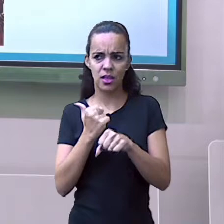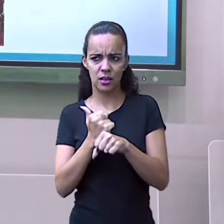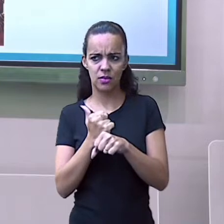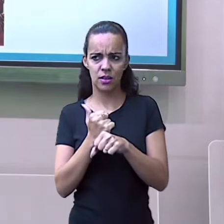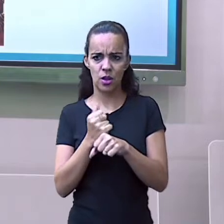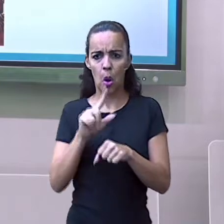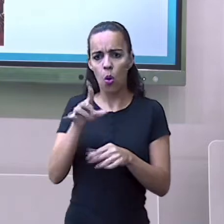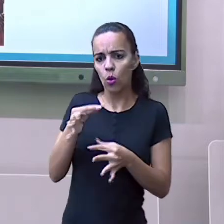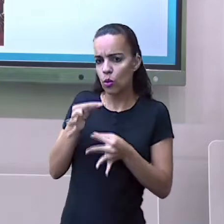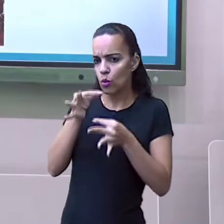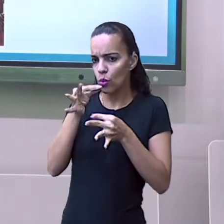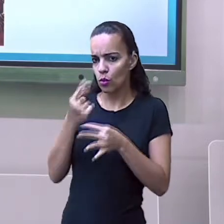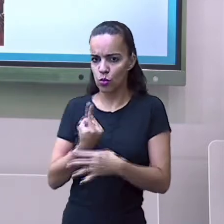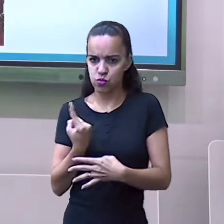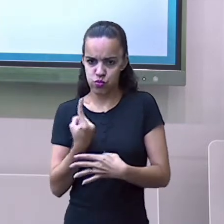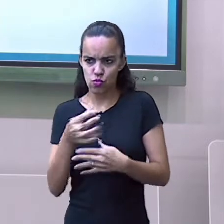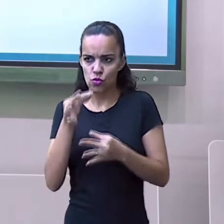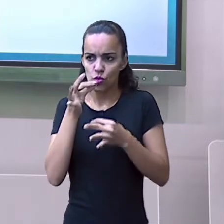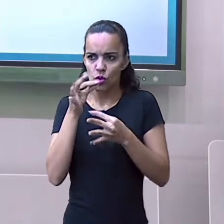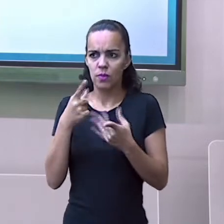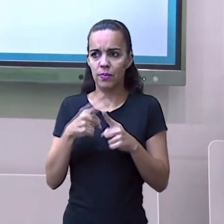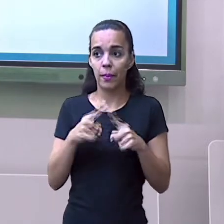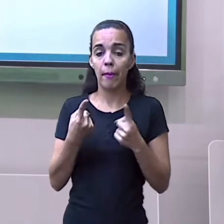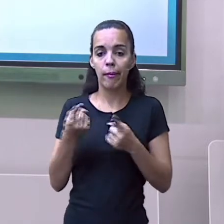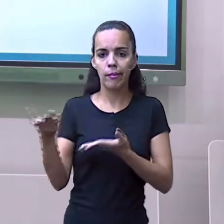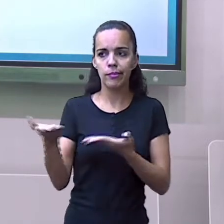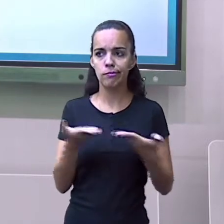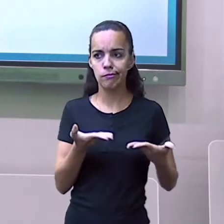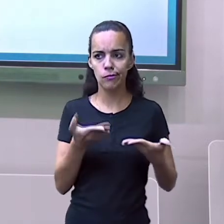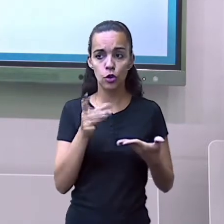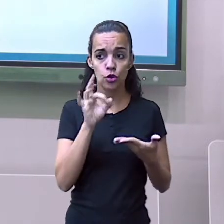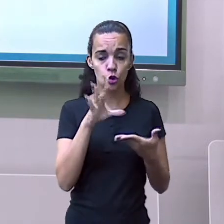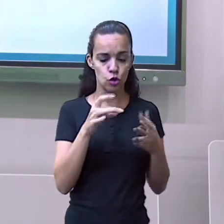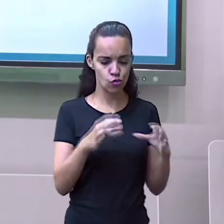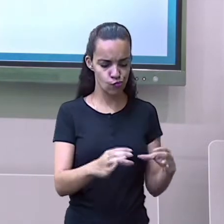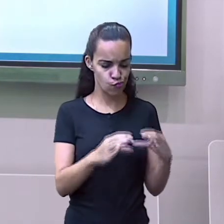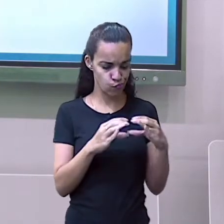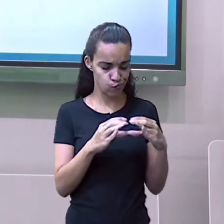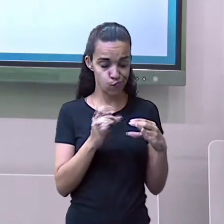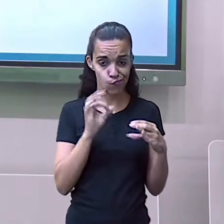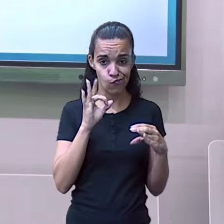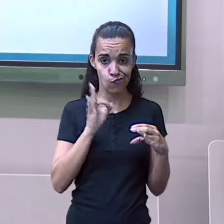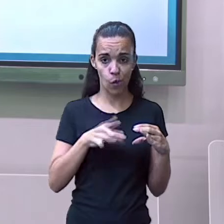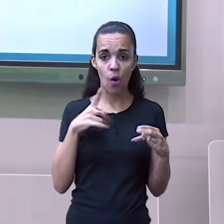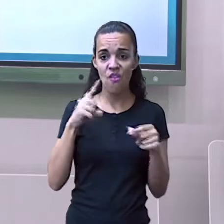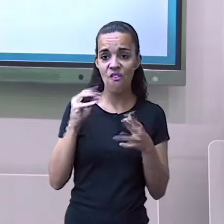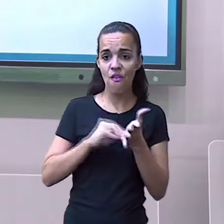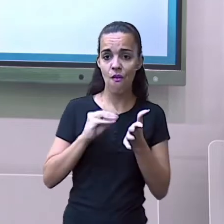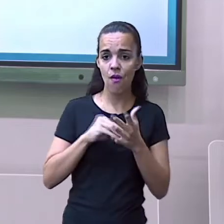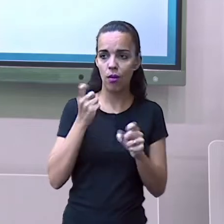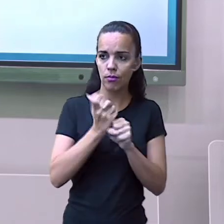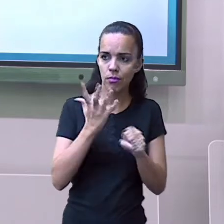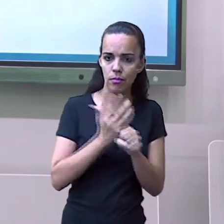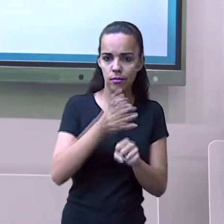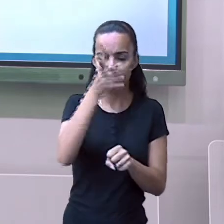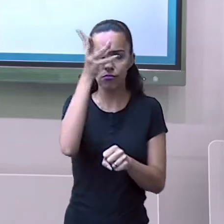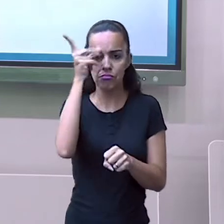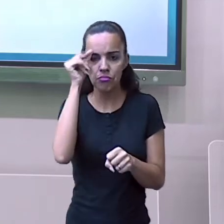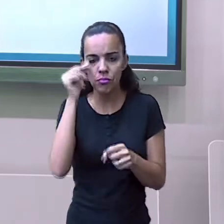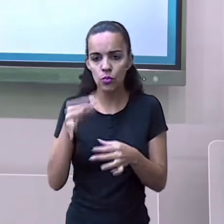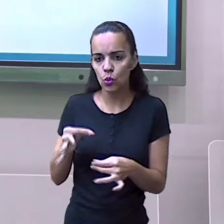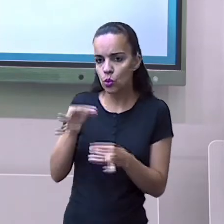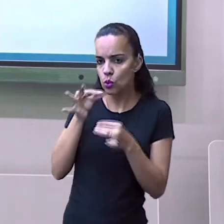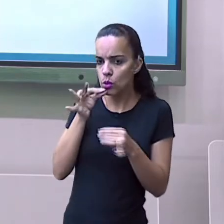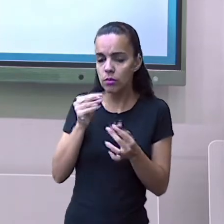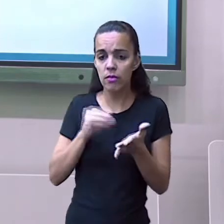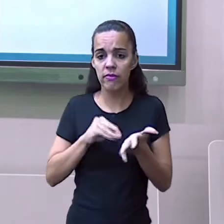Mas ao invés disso, recebe apenas o lanche e o mesmo não tem nada a ver com o